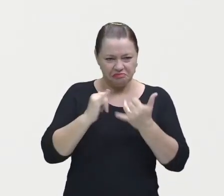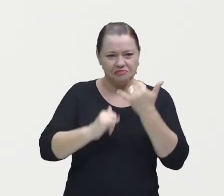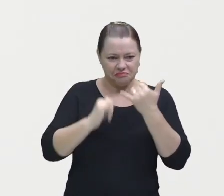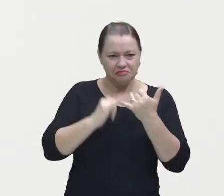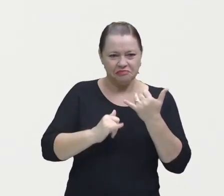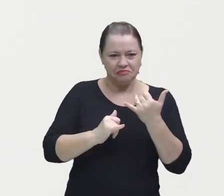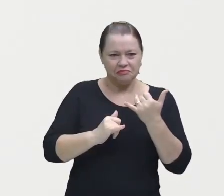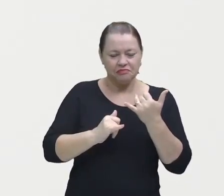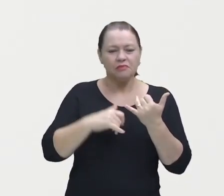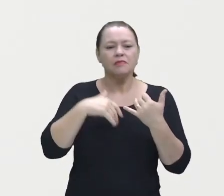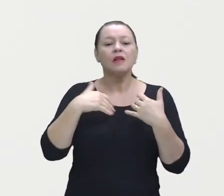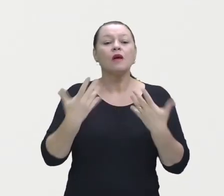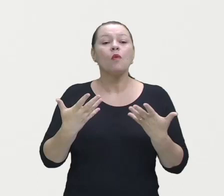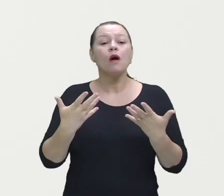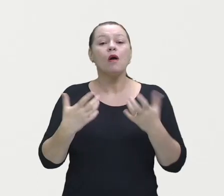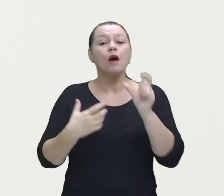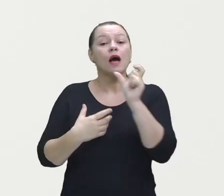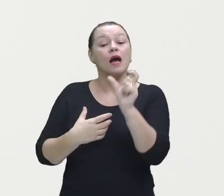a sílaba